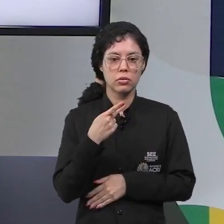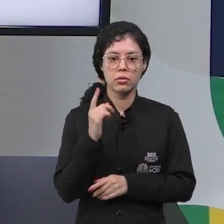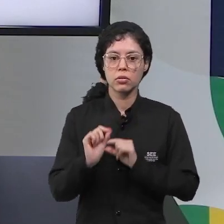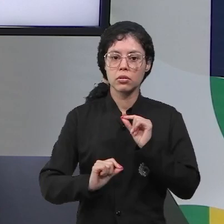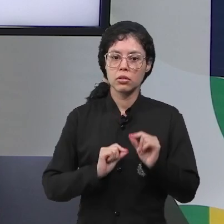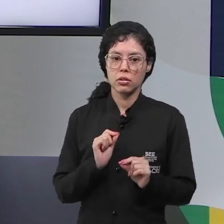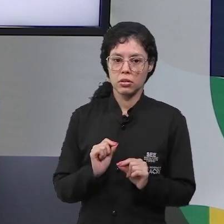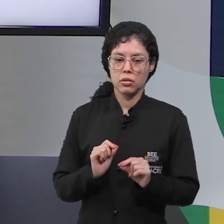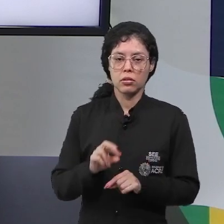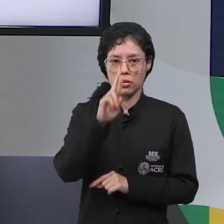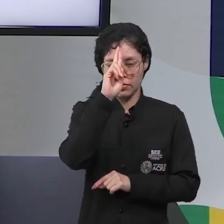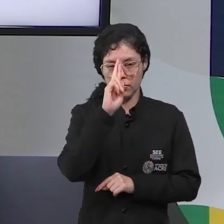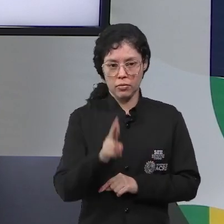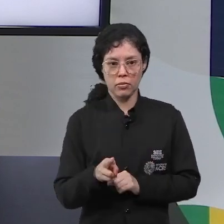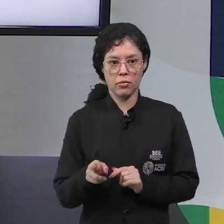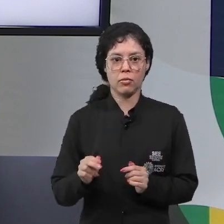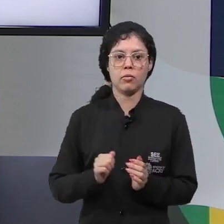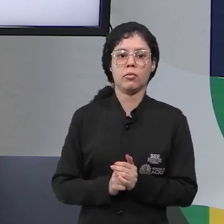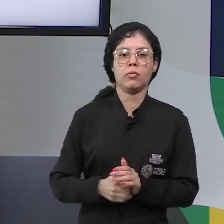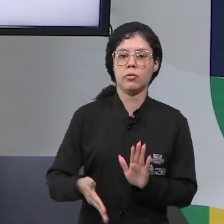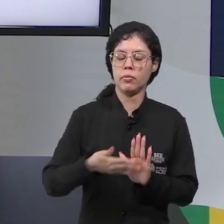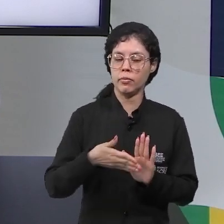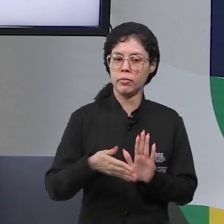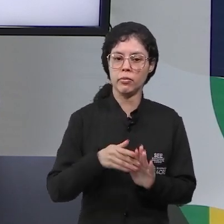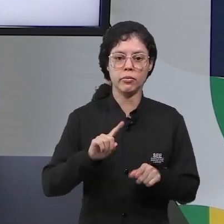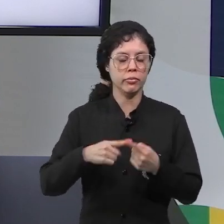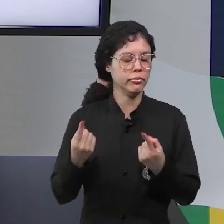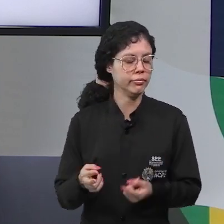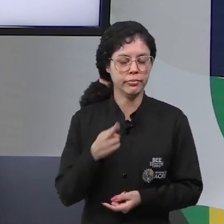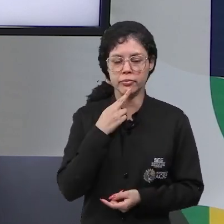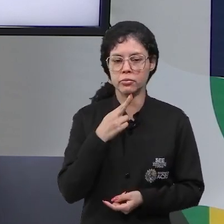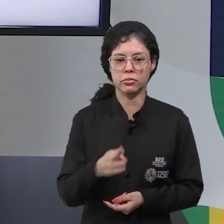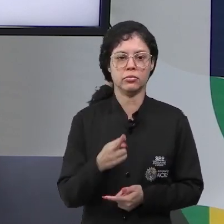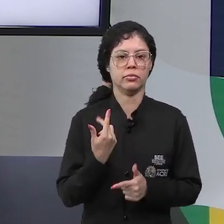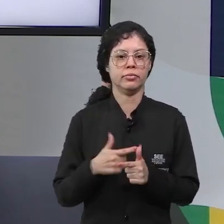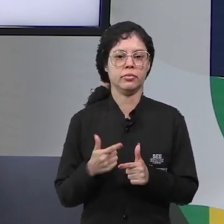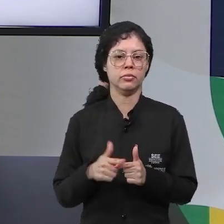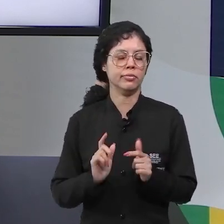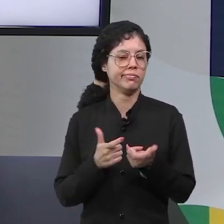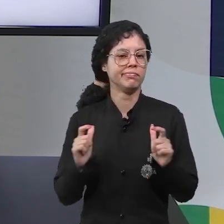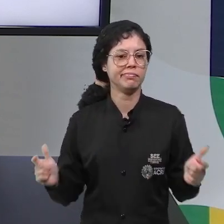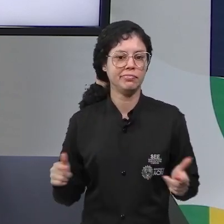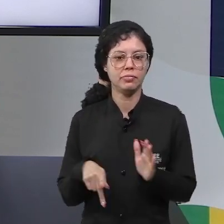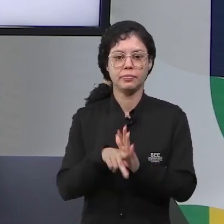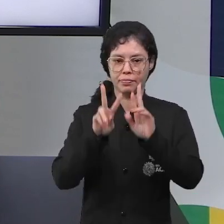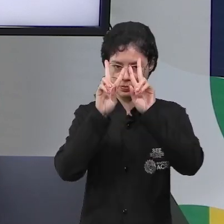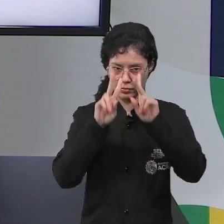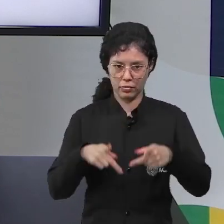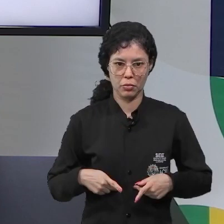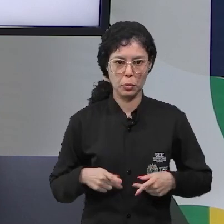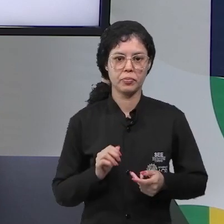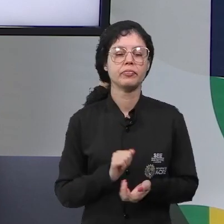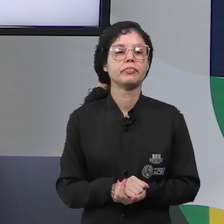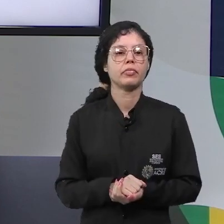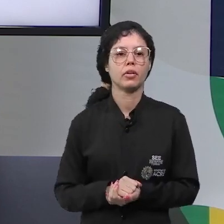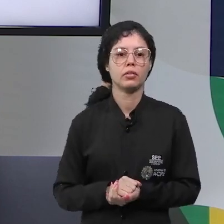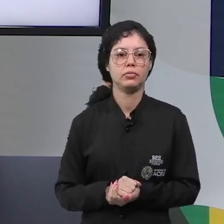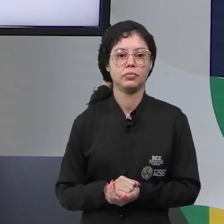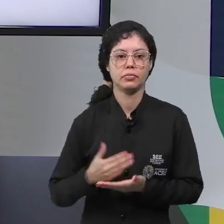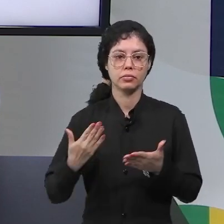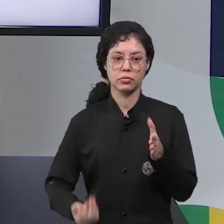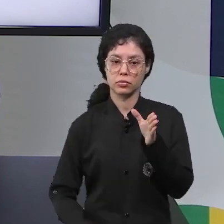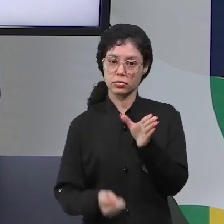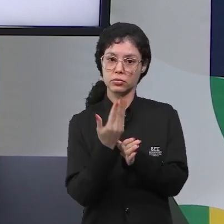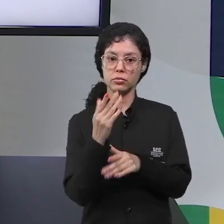a razão instrumental prometeu, mas não resolveu os grandes problemas da humanidade. Urge,